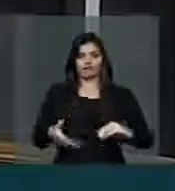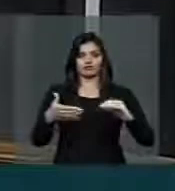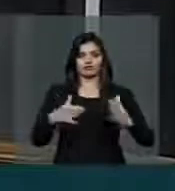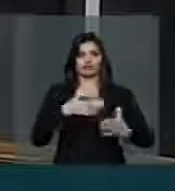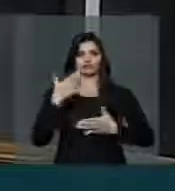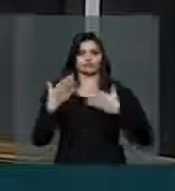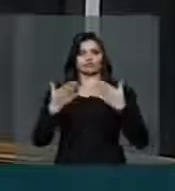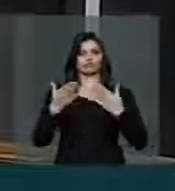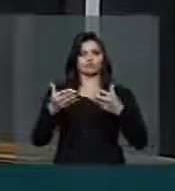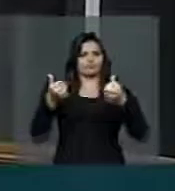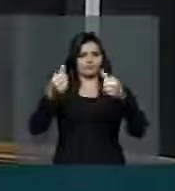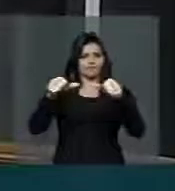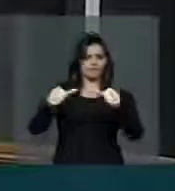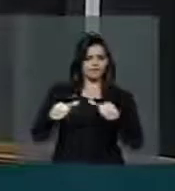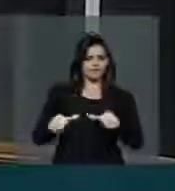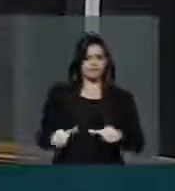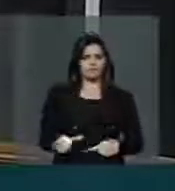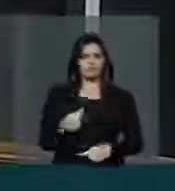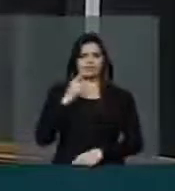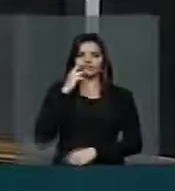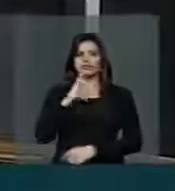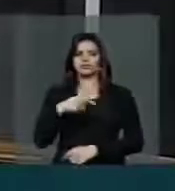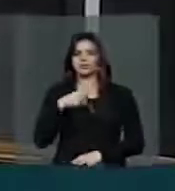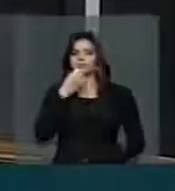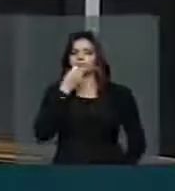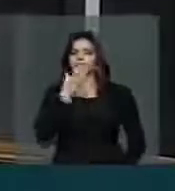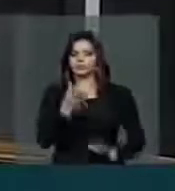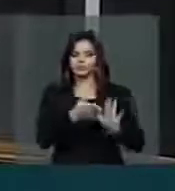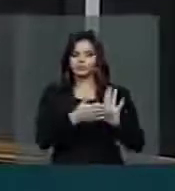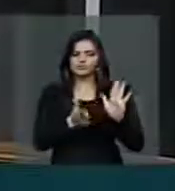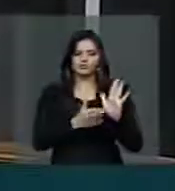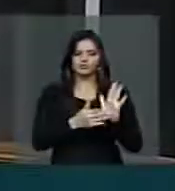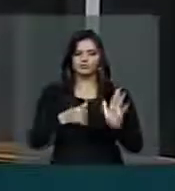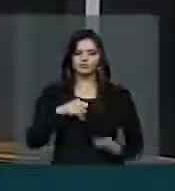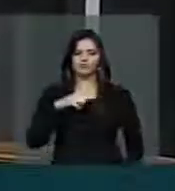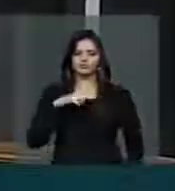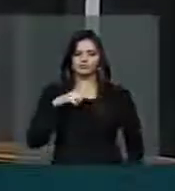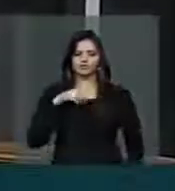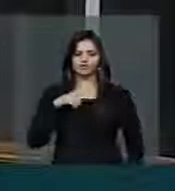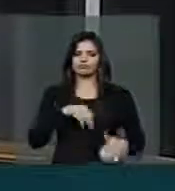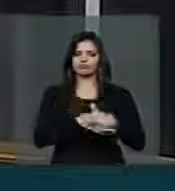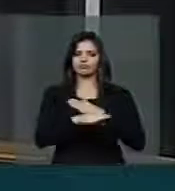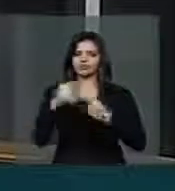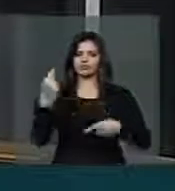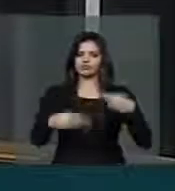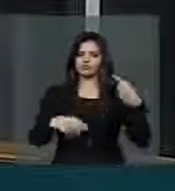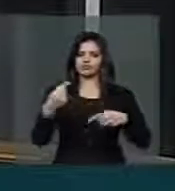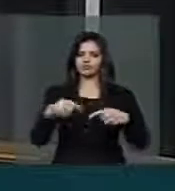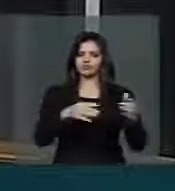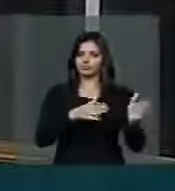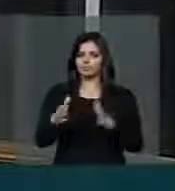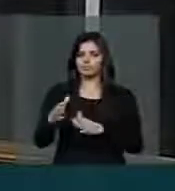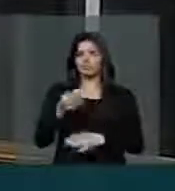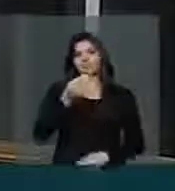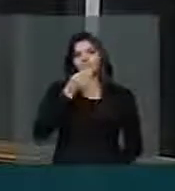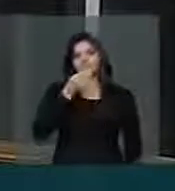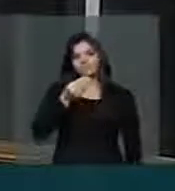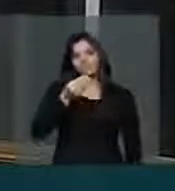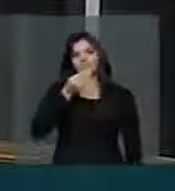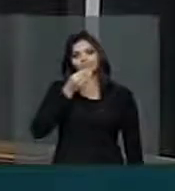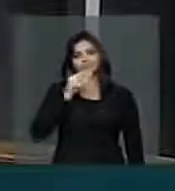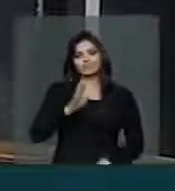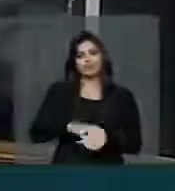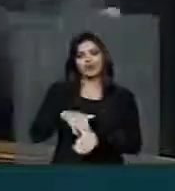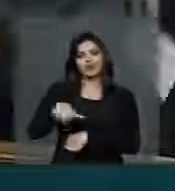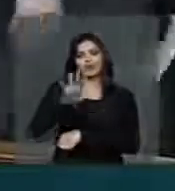surpreendente verificarmos a quantidade de boas propostas que se encontram em tramitação e que poderia, em grande